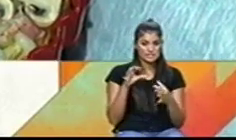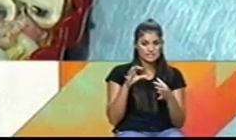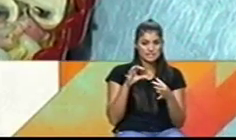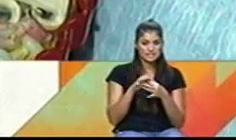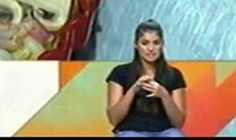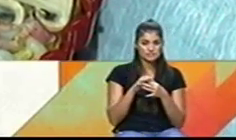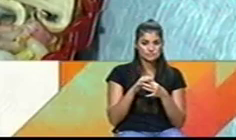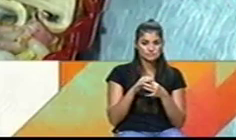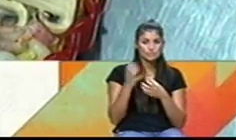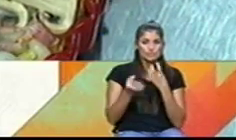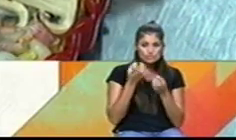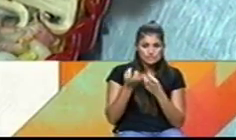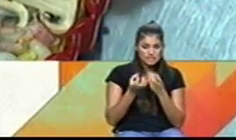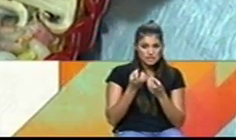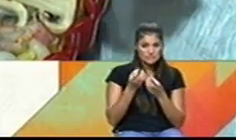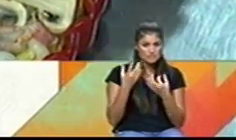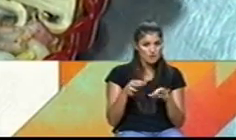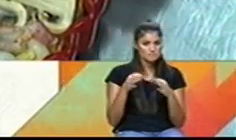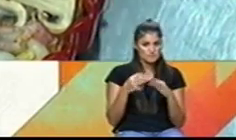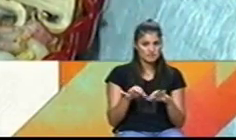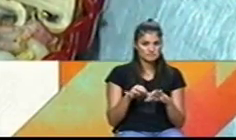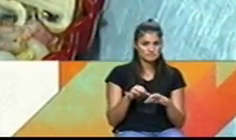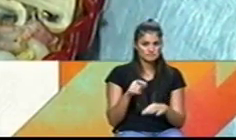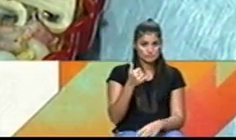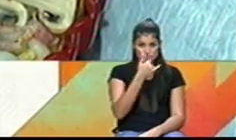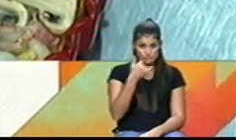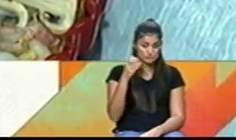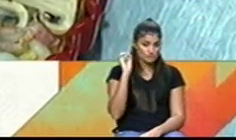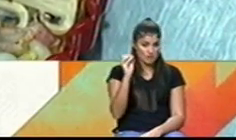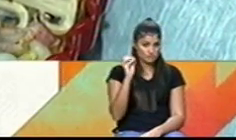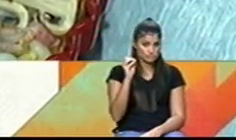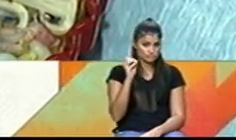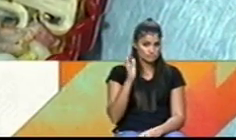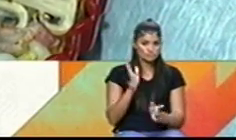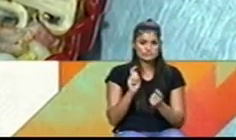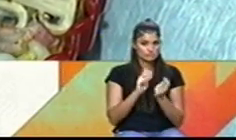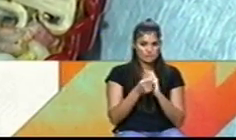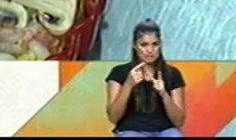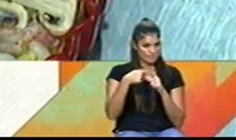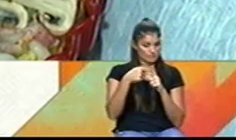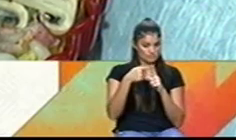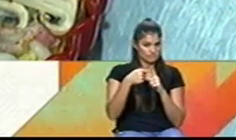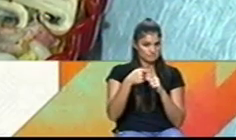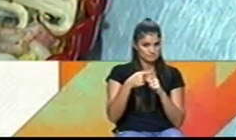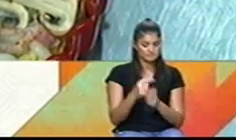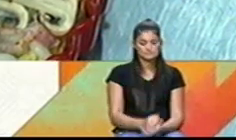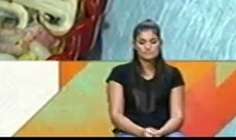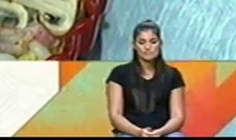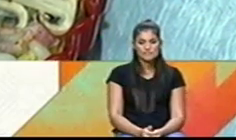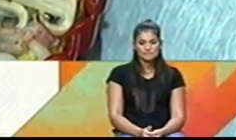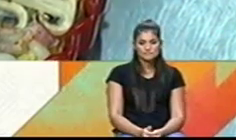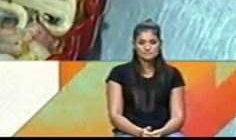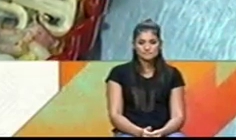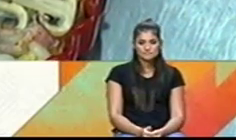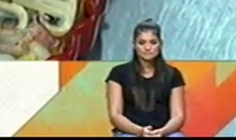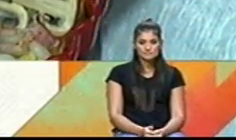gratinar ou de cozedura normal? Normal, de cozedura normal, okay. A 200 graus na mesma, não precisamos de mudar okay. A temperatura. Vou só